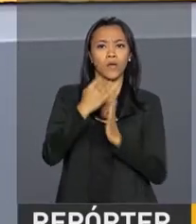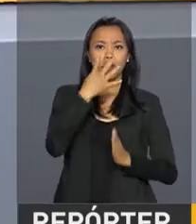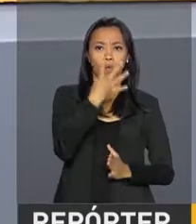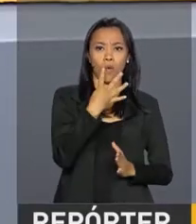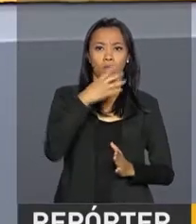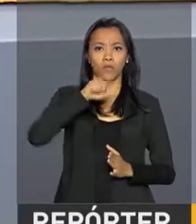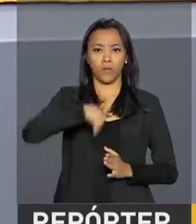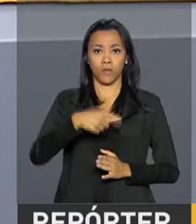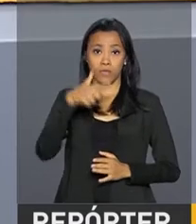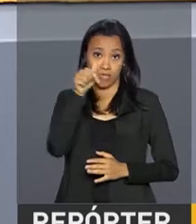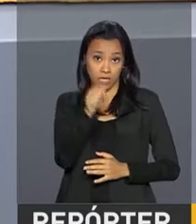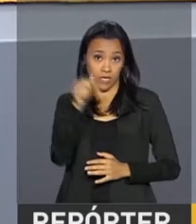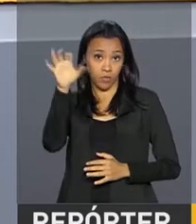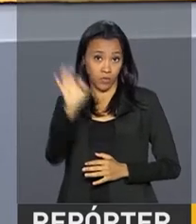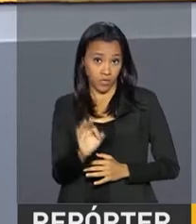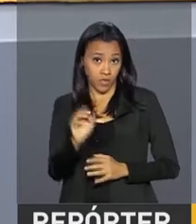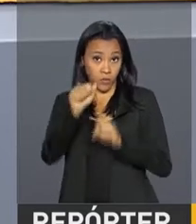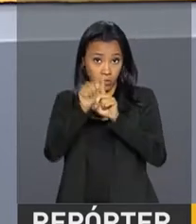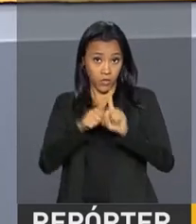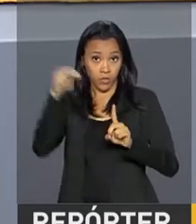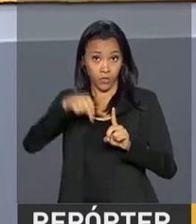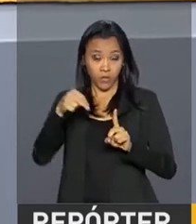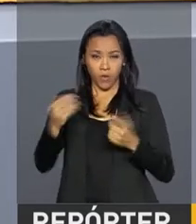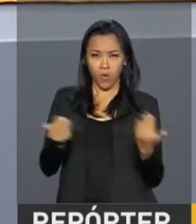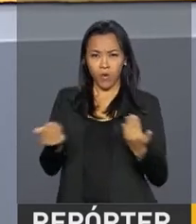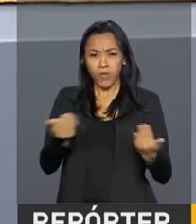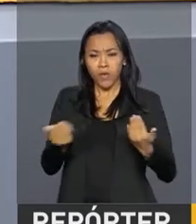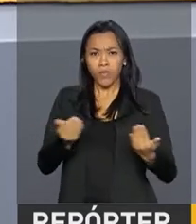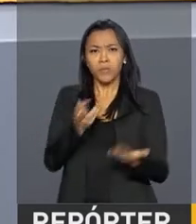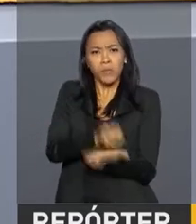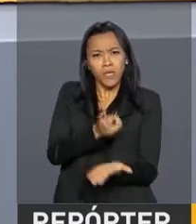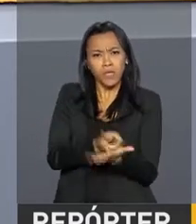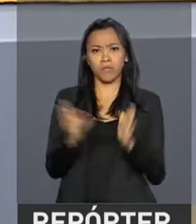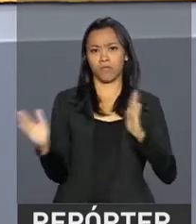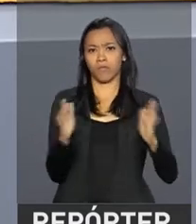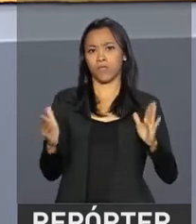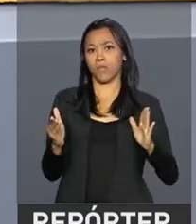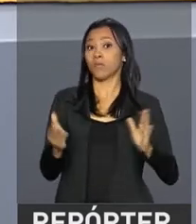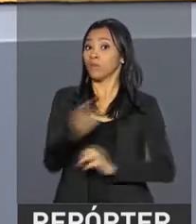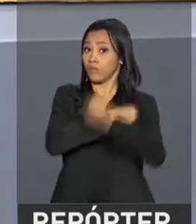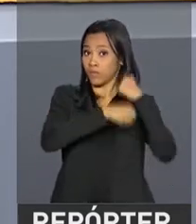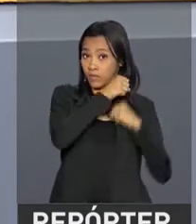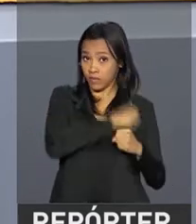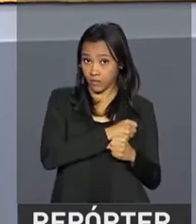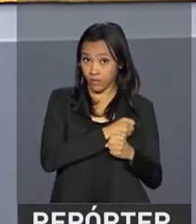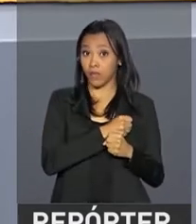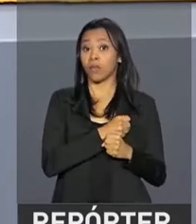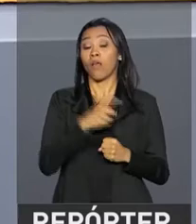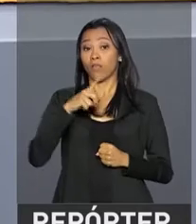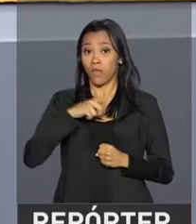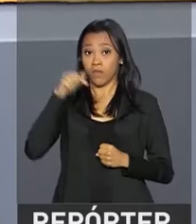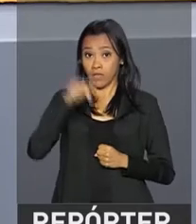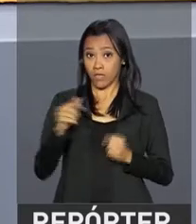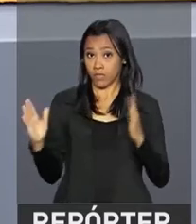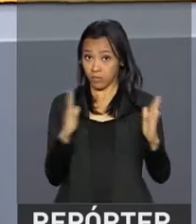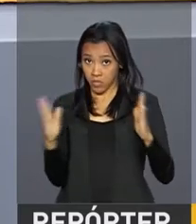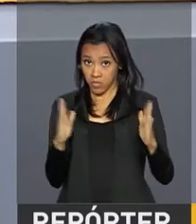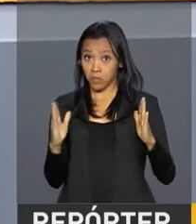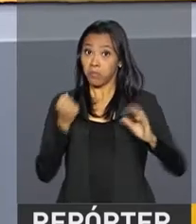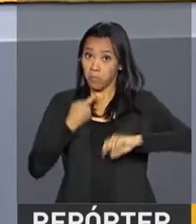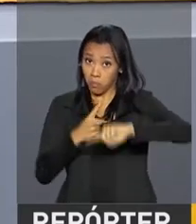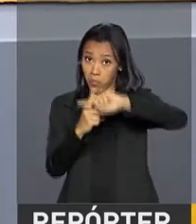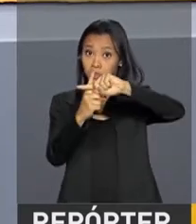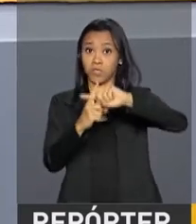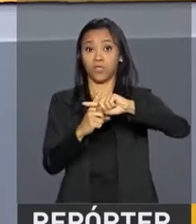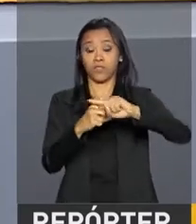cento em novembro em comparação ao mesmo período de 2010 16 de acordo com o ibge houve no período resultado positivo em